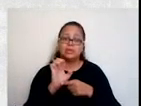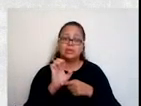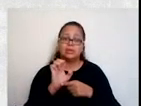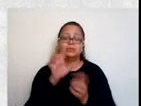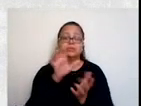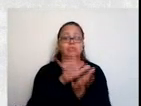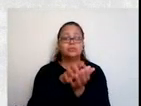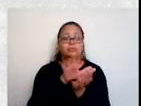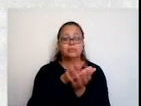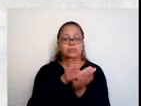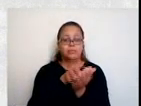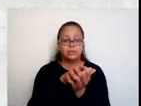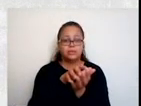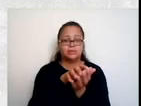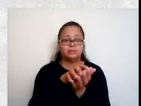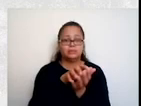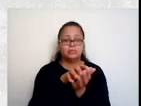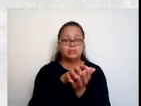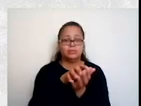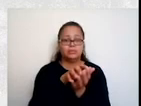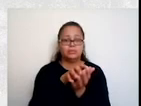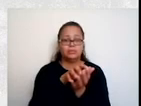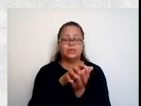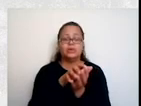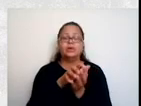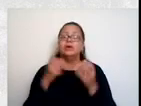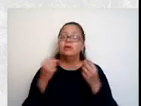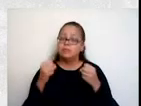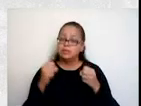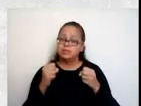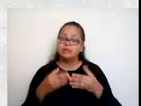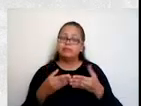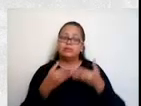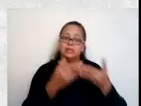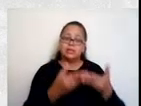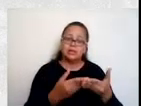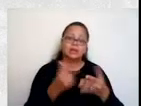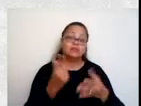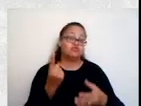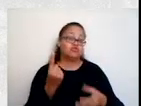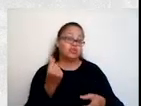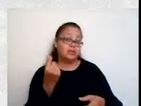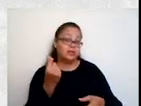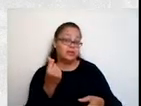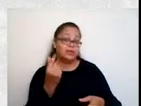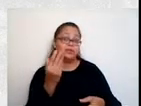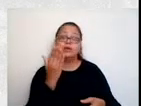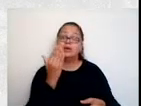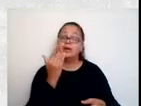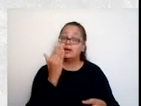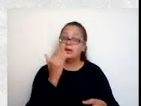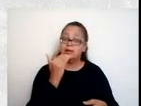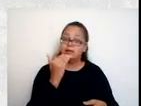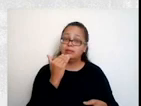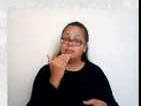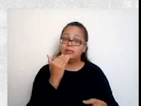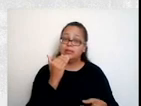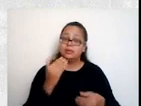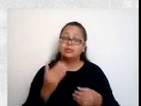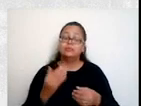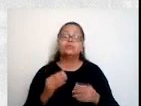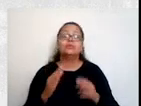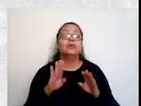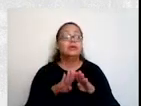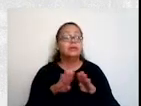proprietários atacados eram forçados a entregar dinheiro a eles, alimentos, e muitas vezes acabavam oferecendo